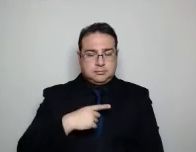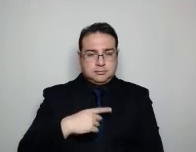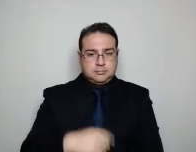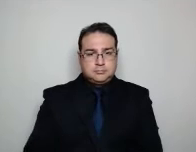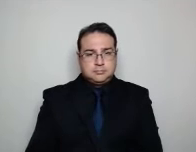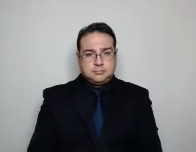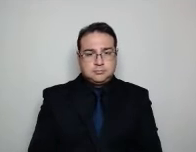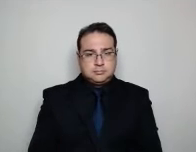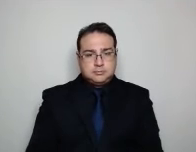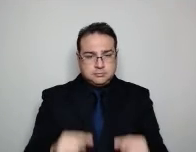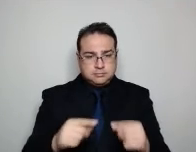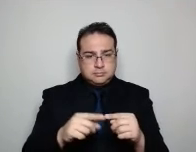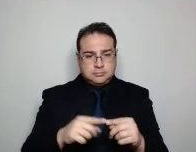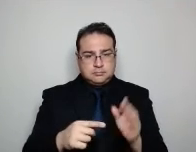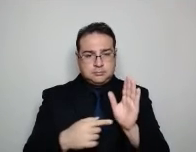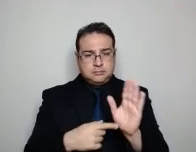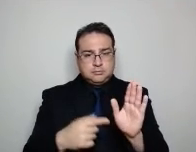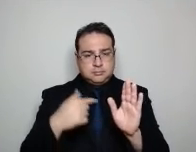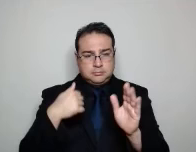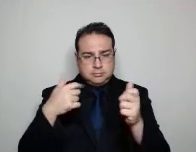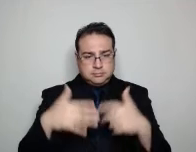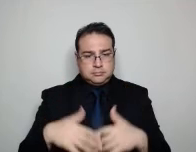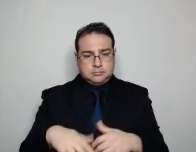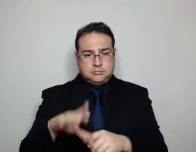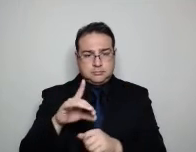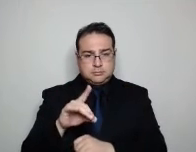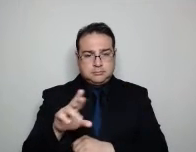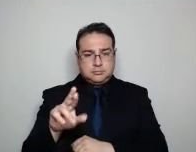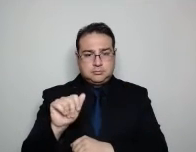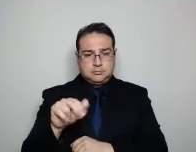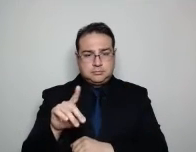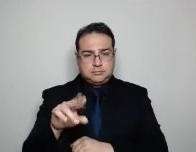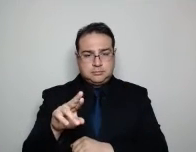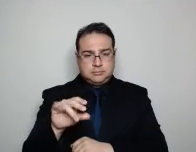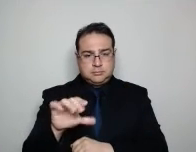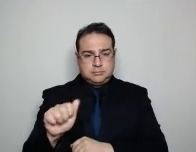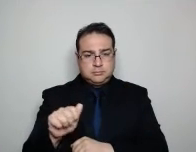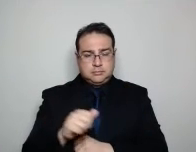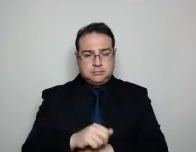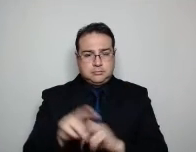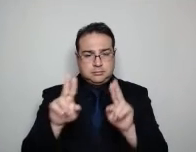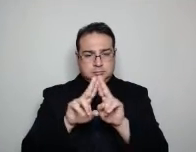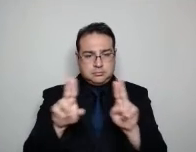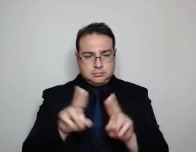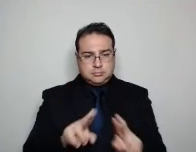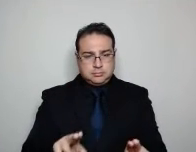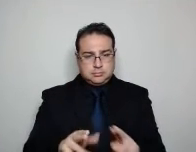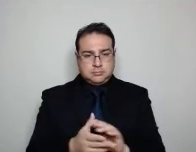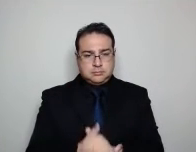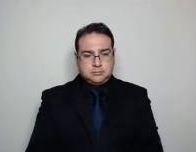vai sustentar sou eu, doutora Andressa, pela parte da Unimed. Pela parte da Unimed.